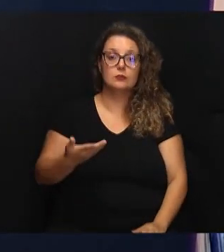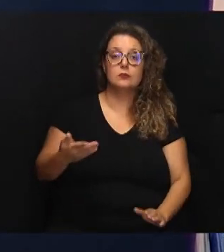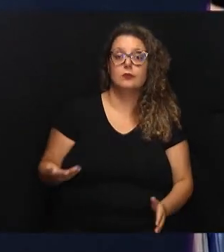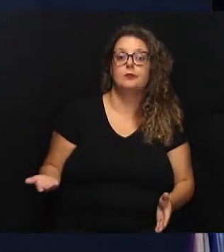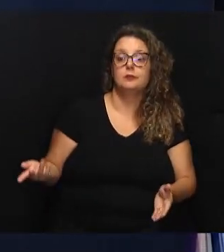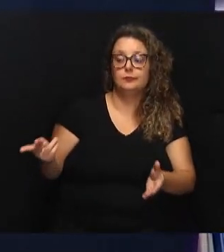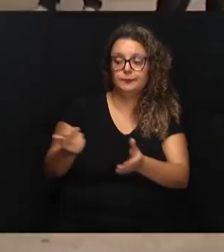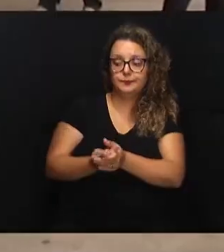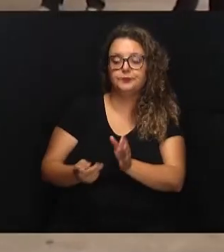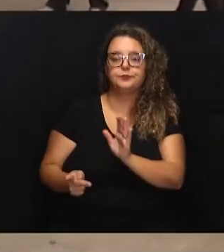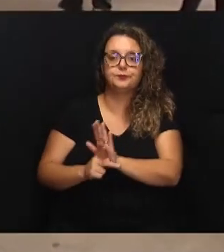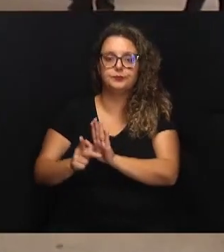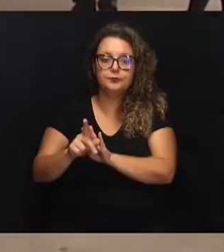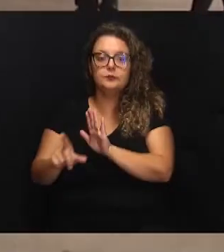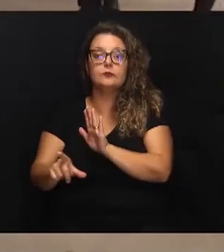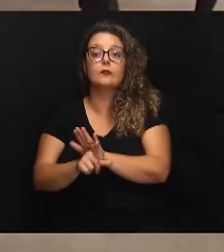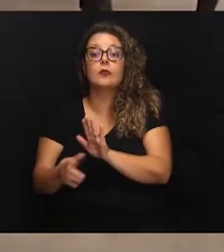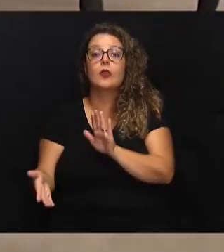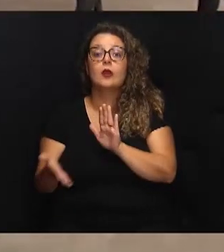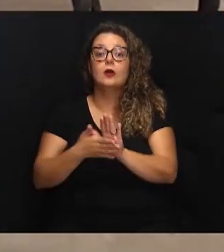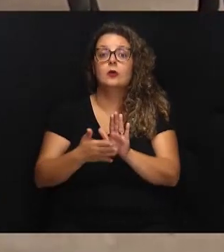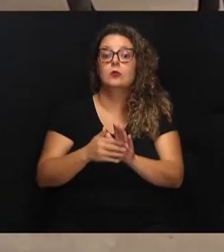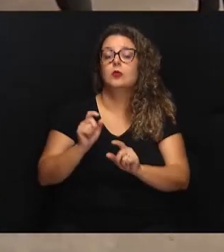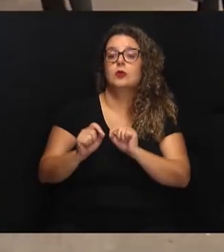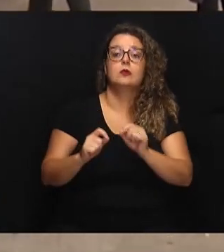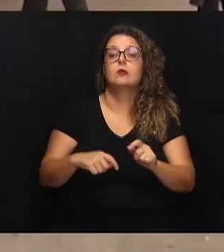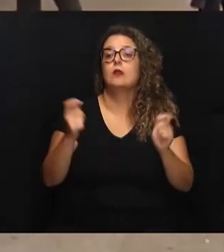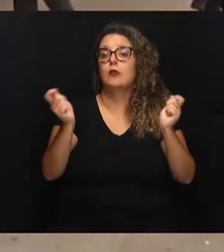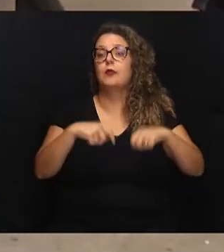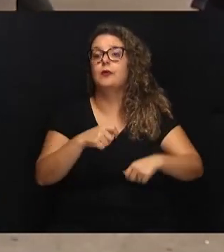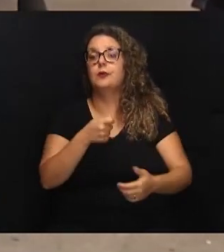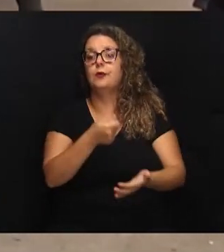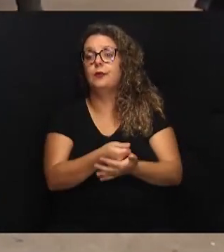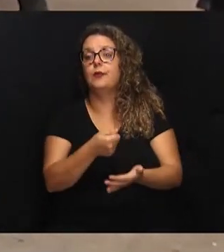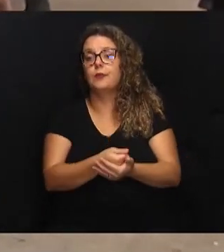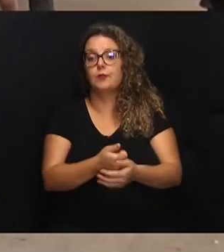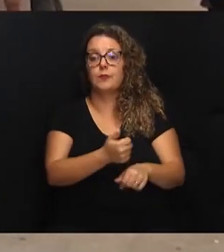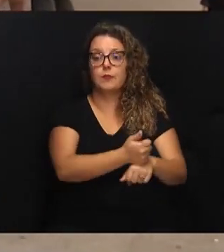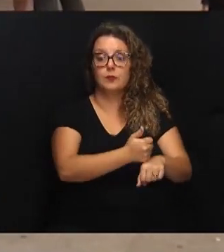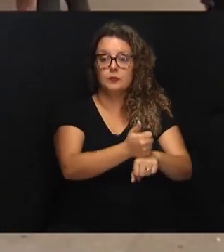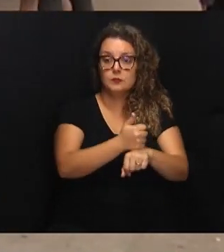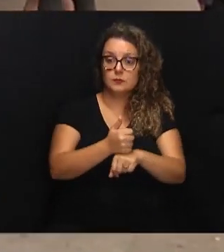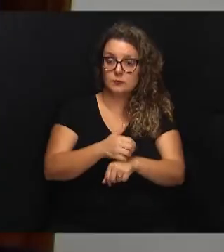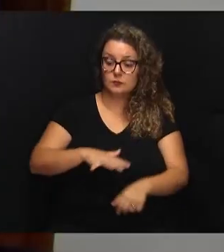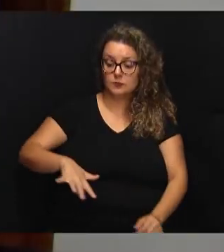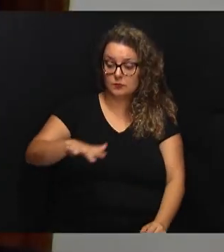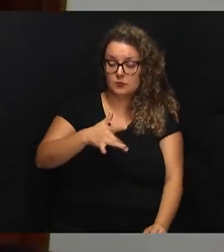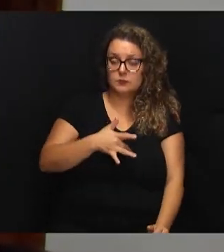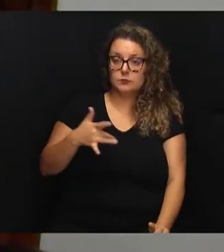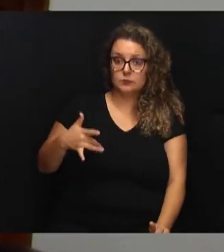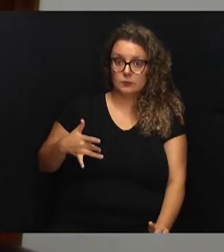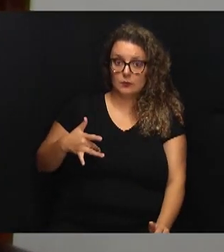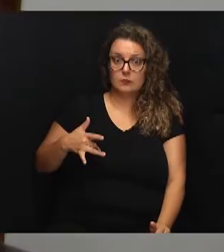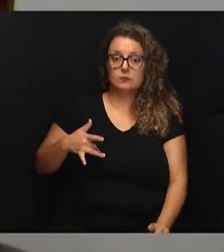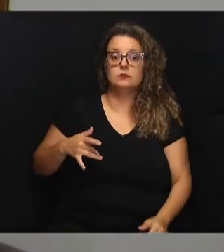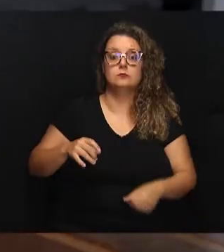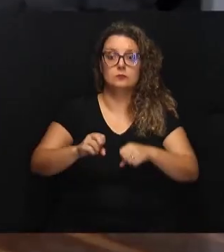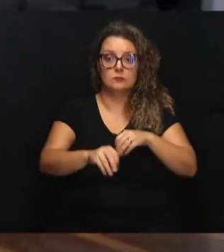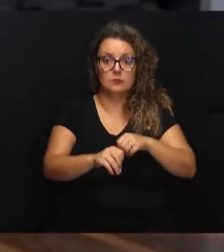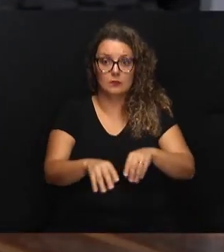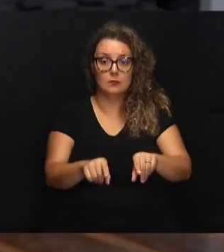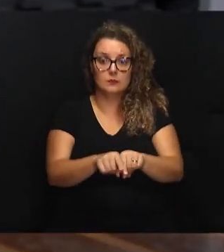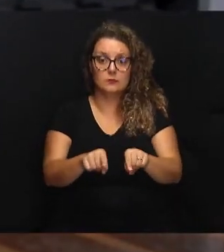um projeto de lei que propõe a capacitação obrigatória de profissionais da saúde e da educação